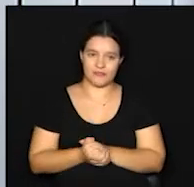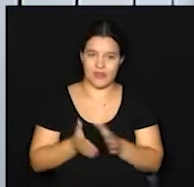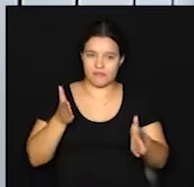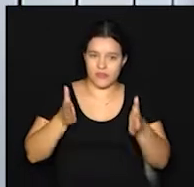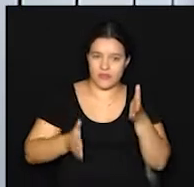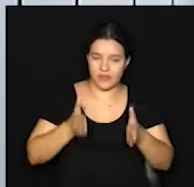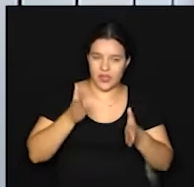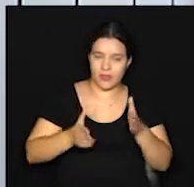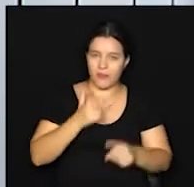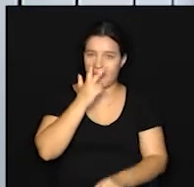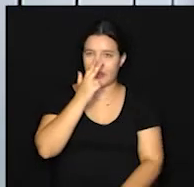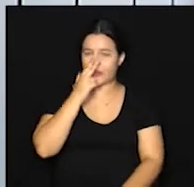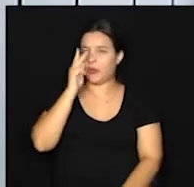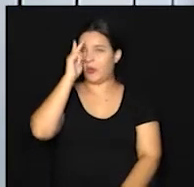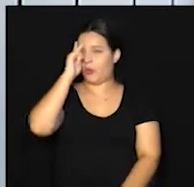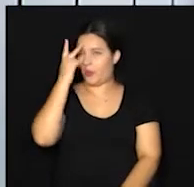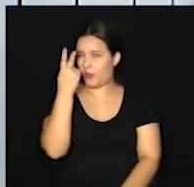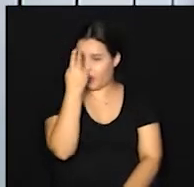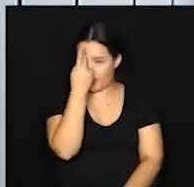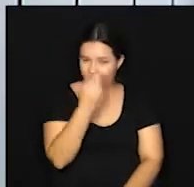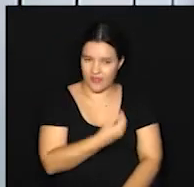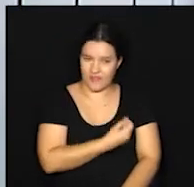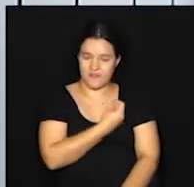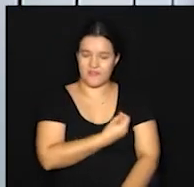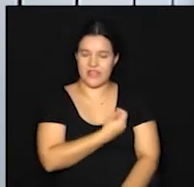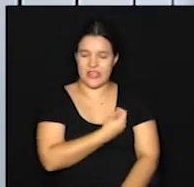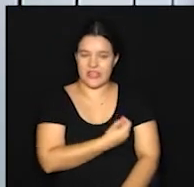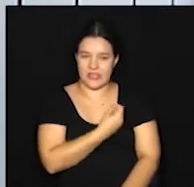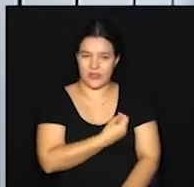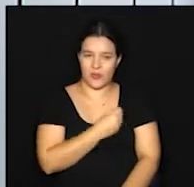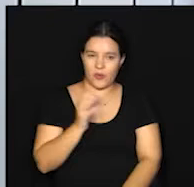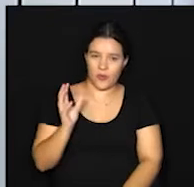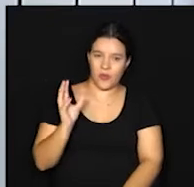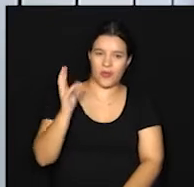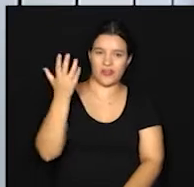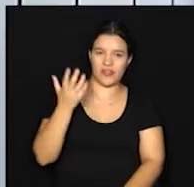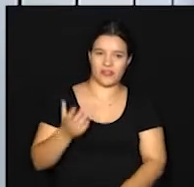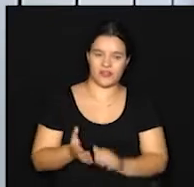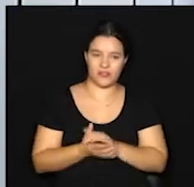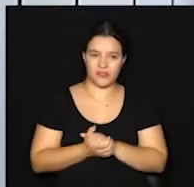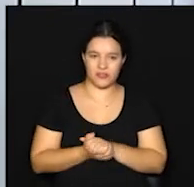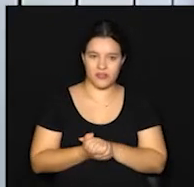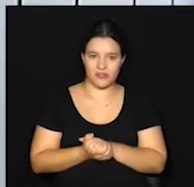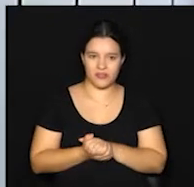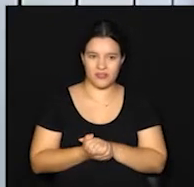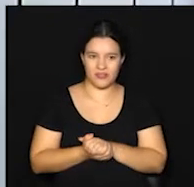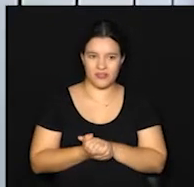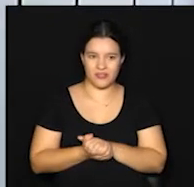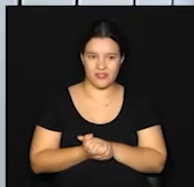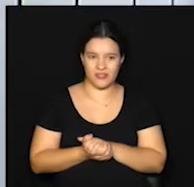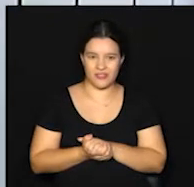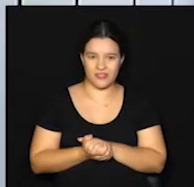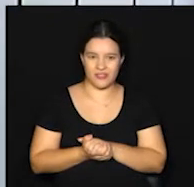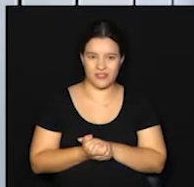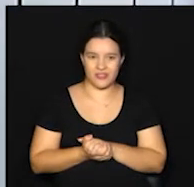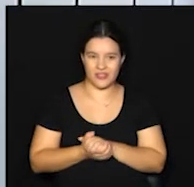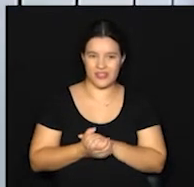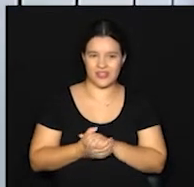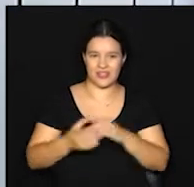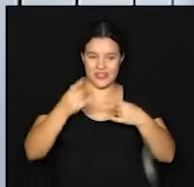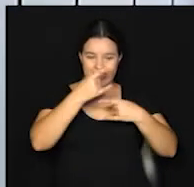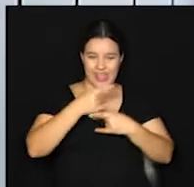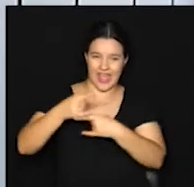era revoltada com a vida, com tudo que tinha acontecido com você? Só um momentinho, por favor, que eu perdi o Zoom aqui,